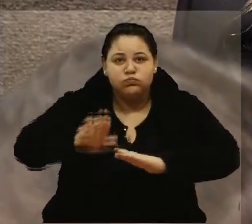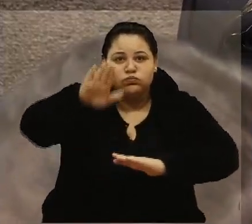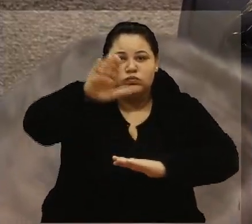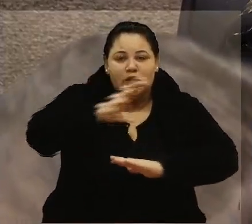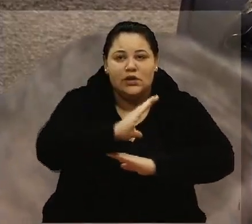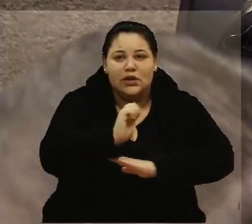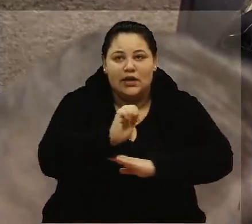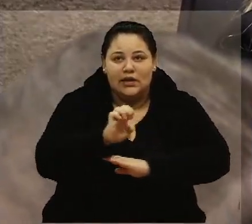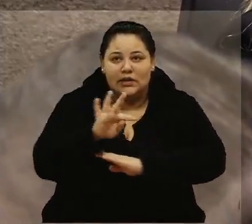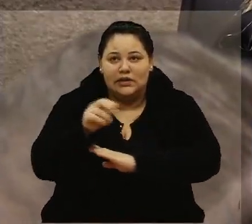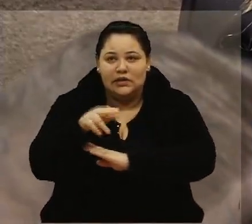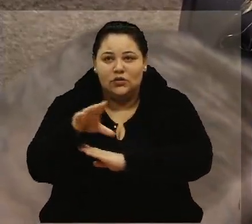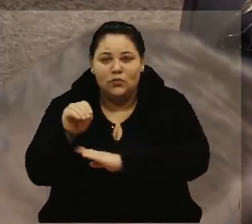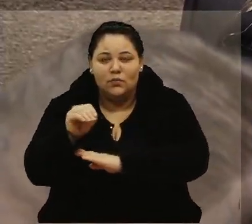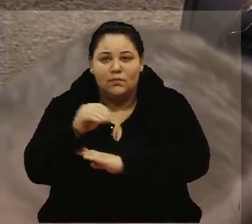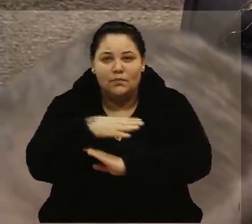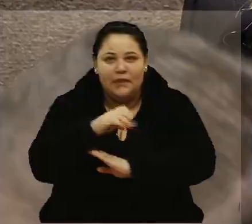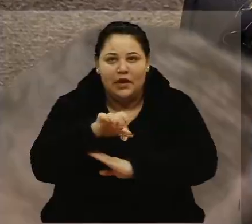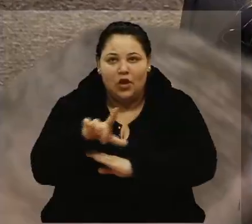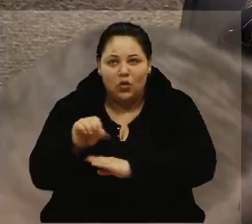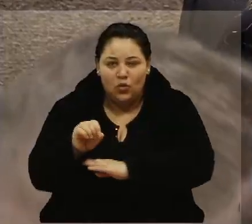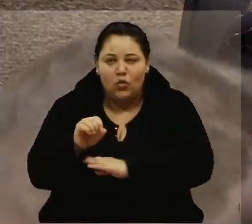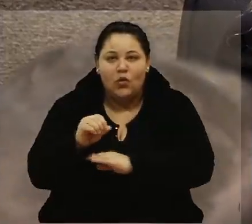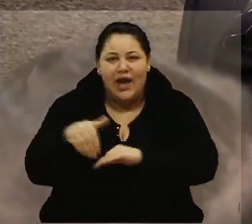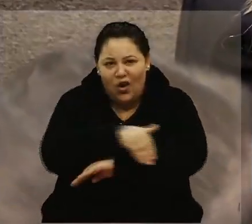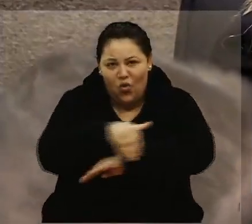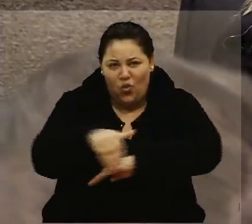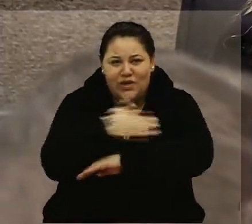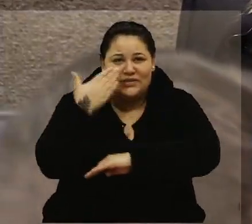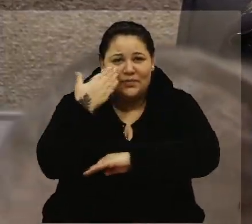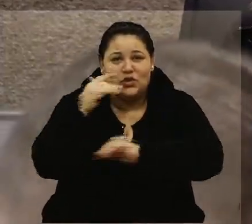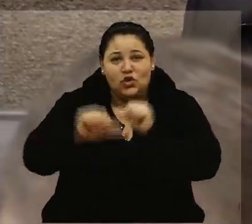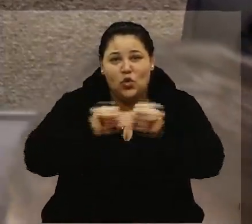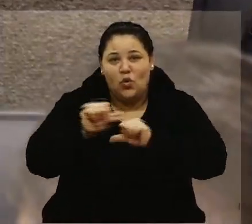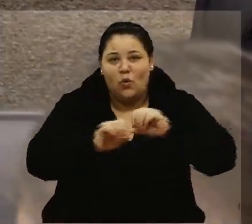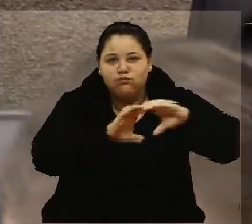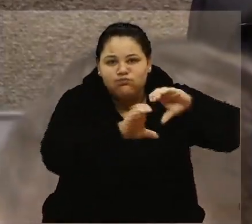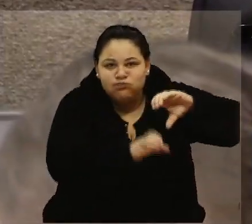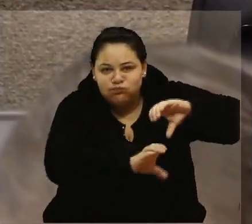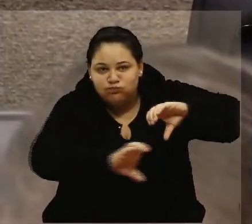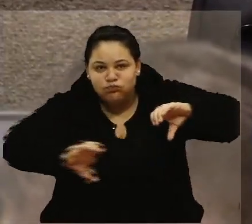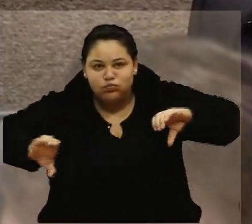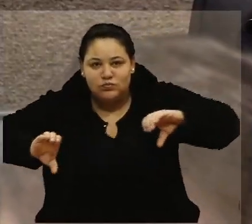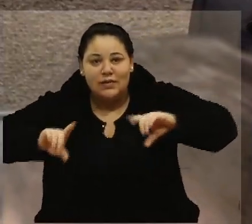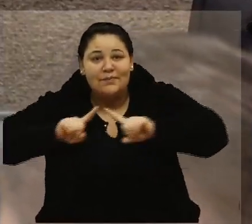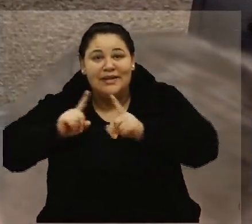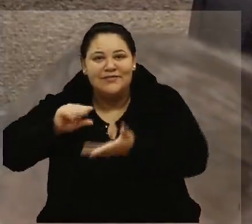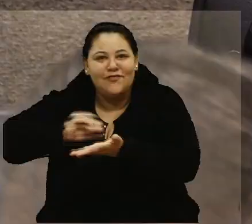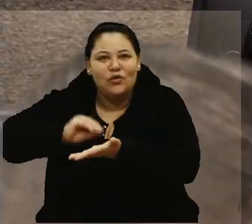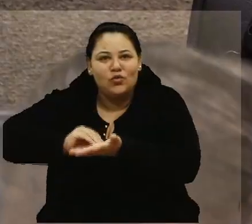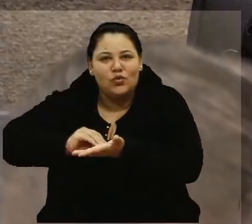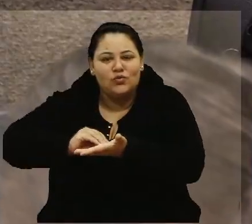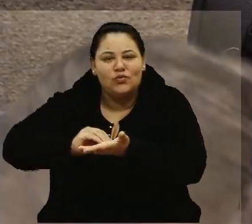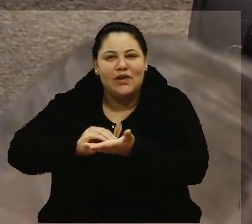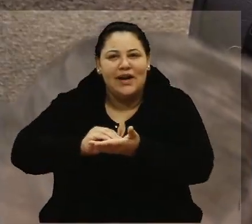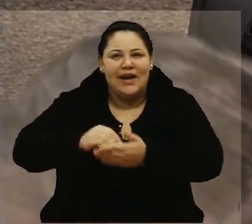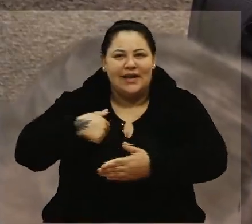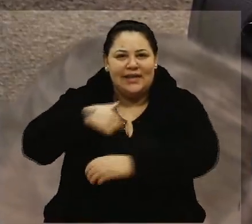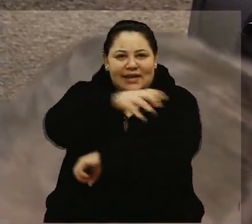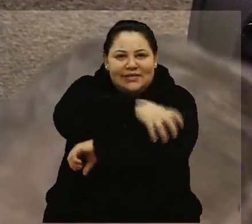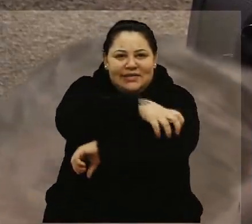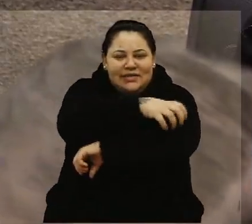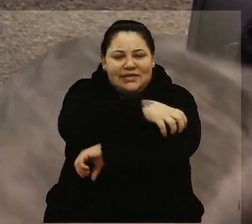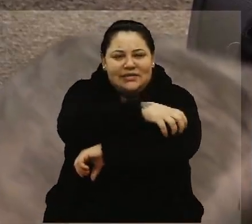questão ali da Renato Delmese, no Vermelho Car, mas faltou a outra parte. E ali os moradores, esquina da Caetano Melo